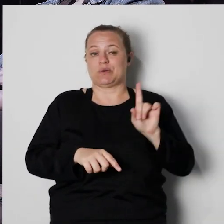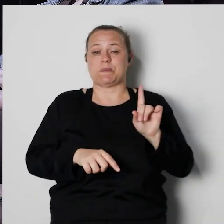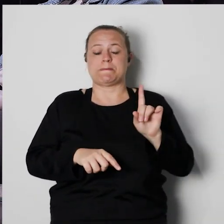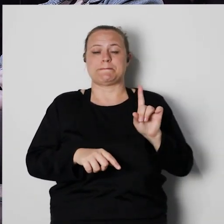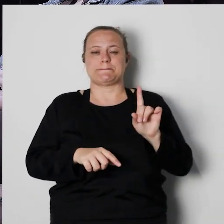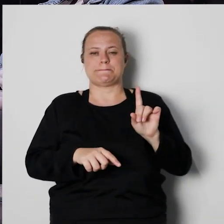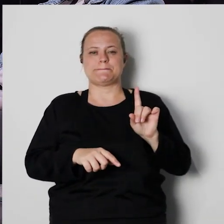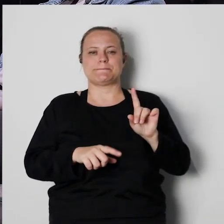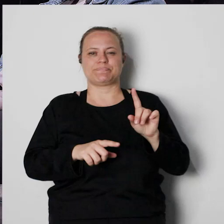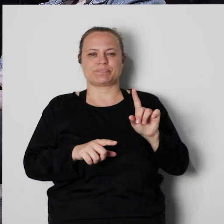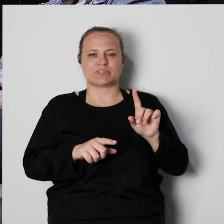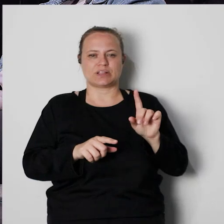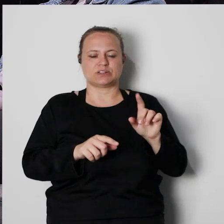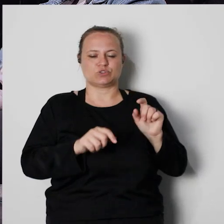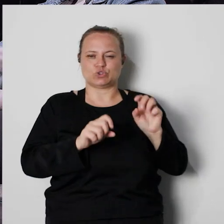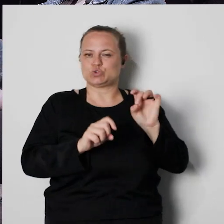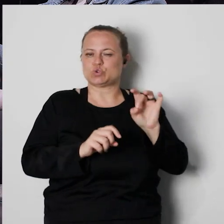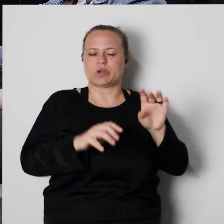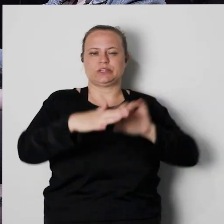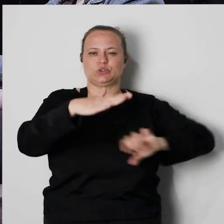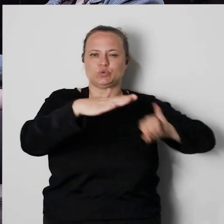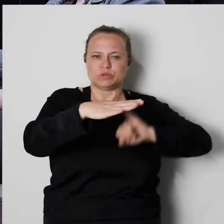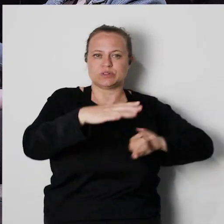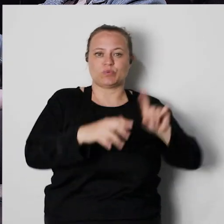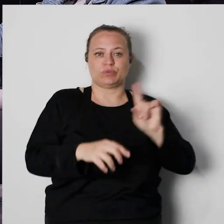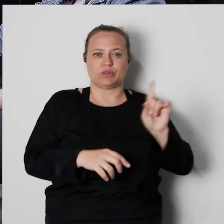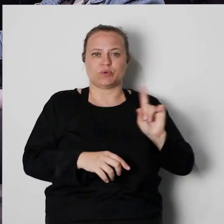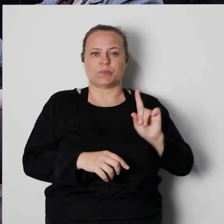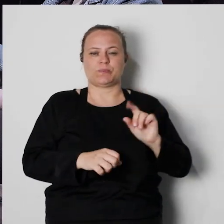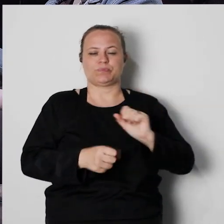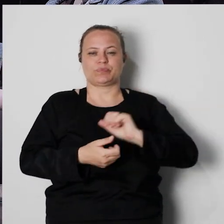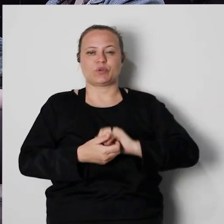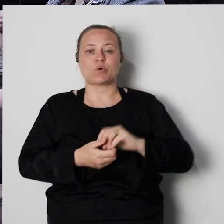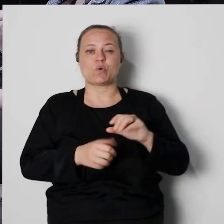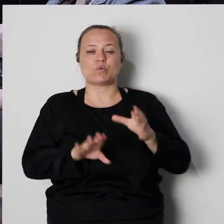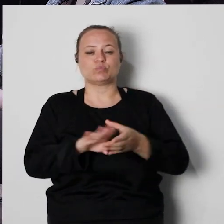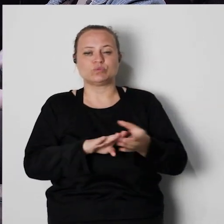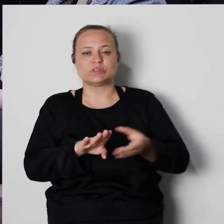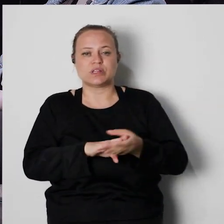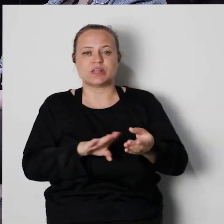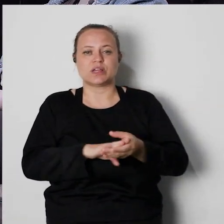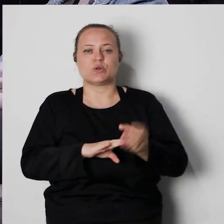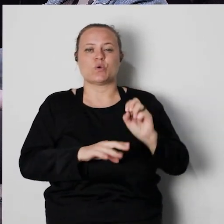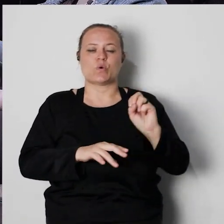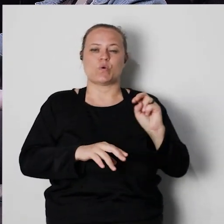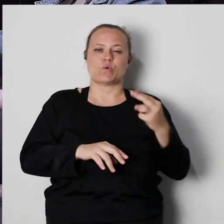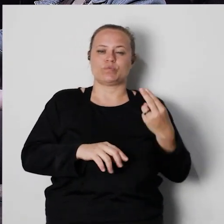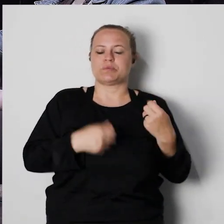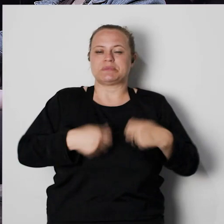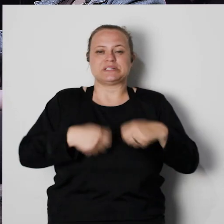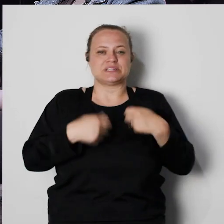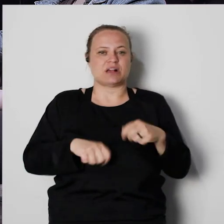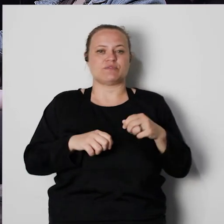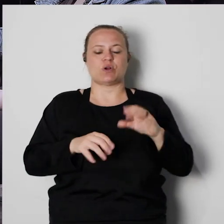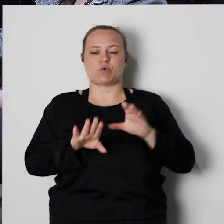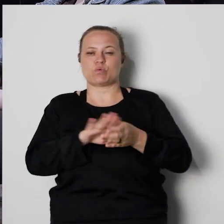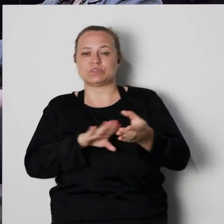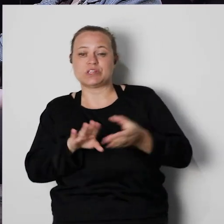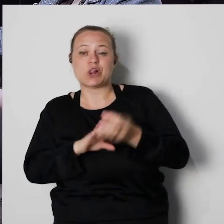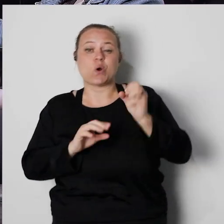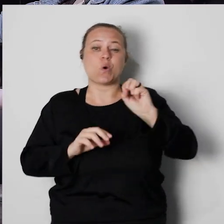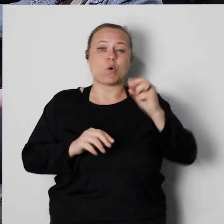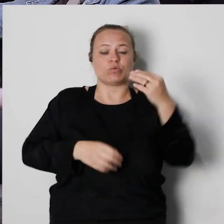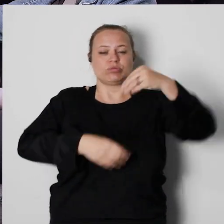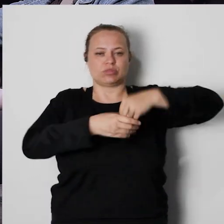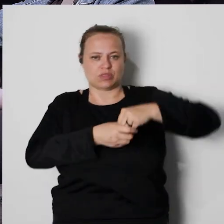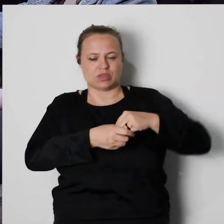teve muito pautada em representações locais, mas não só representações que estavam